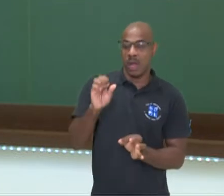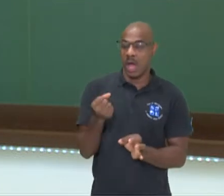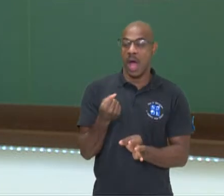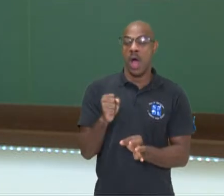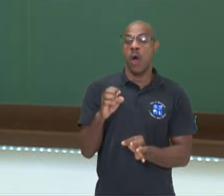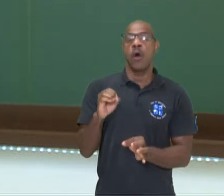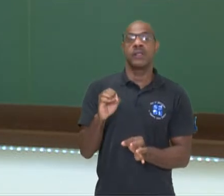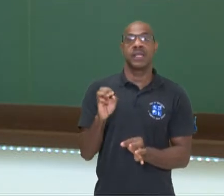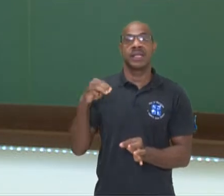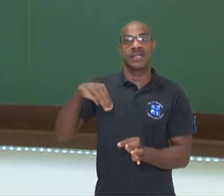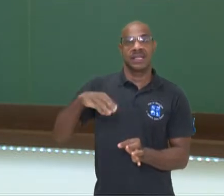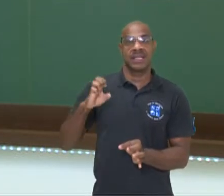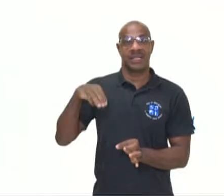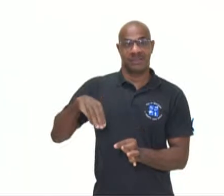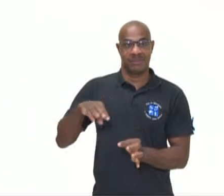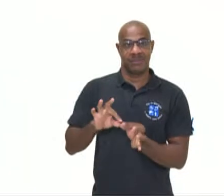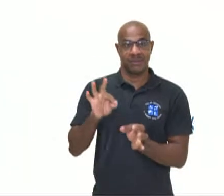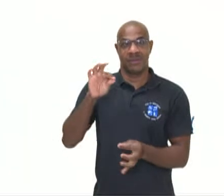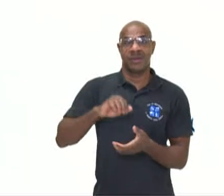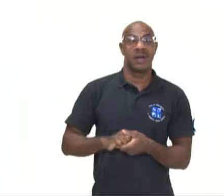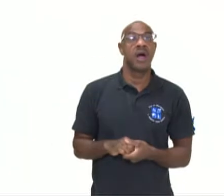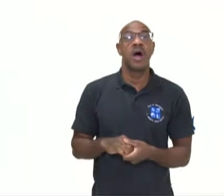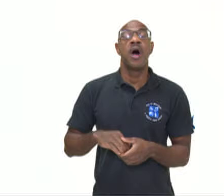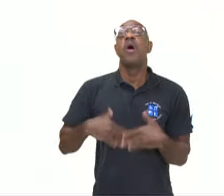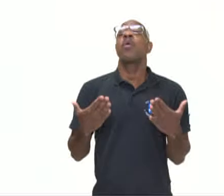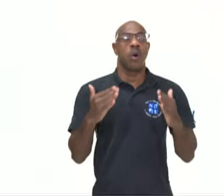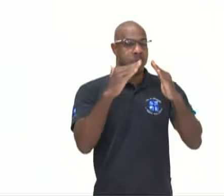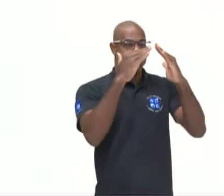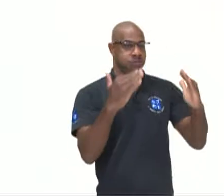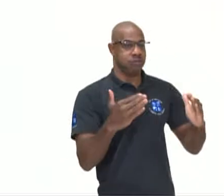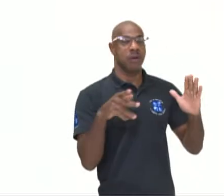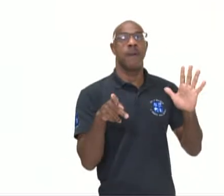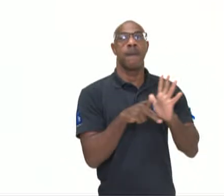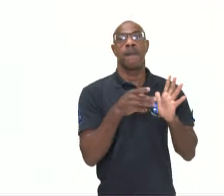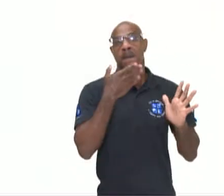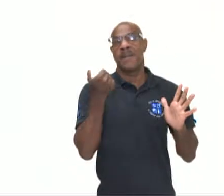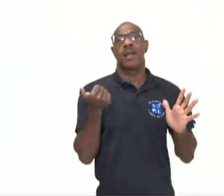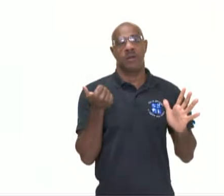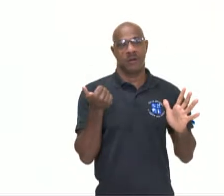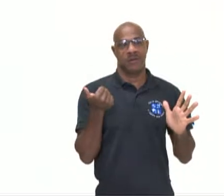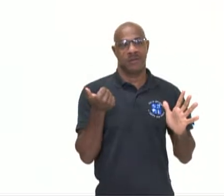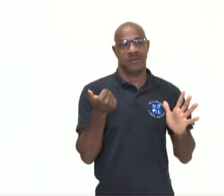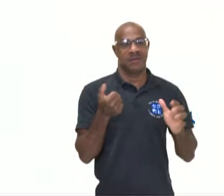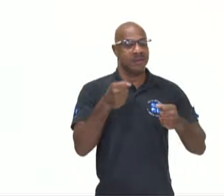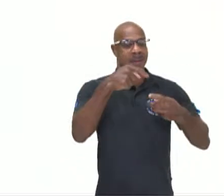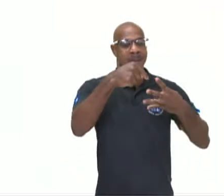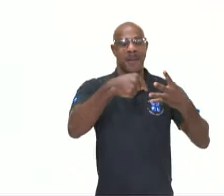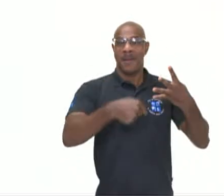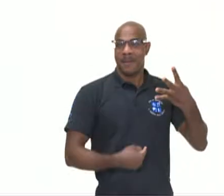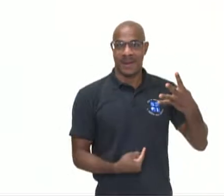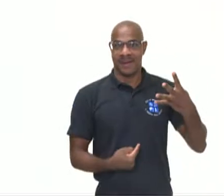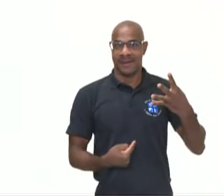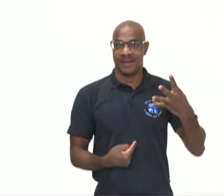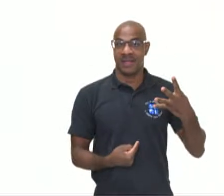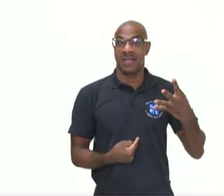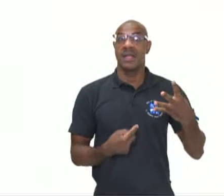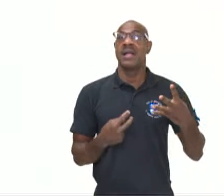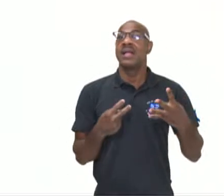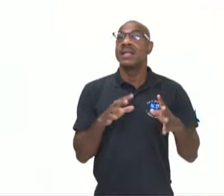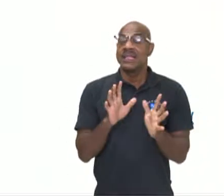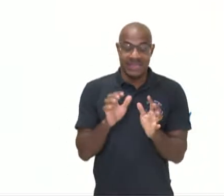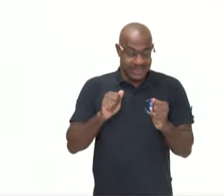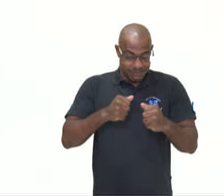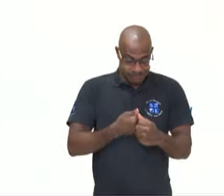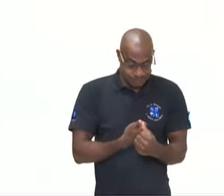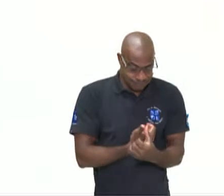maior exemplar, tá bom? Qual seria um viveiro para essa ave, a fim de que não encostasse